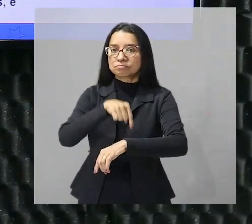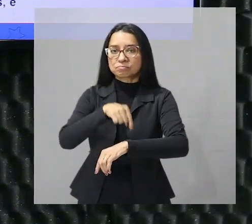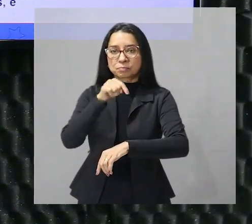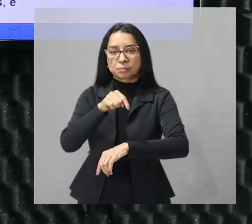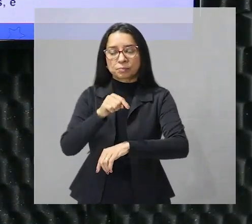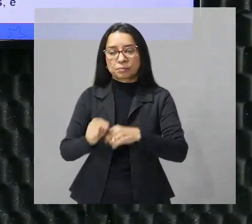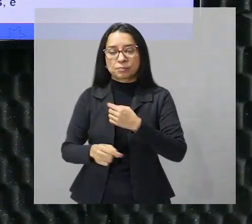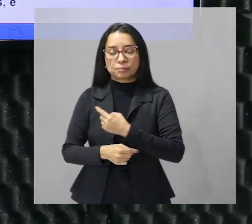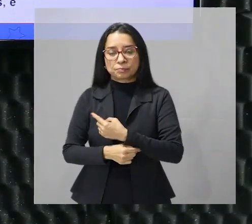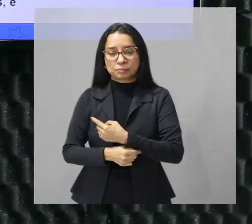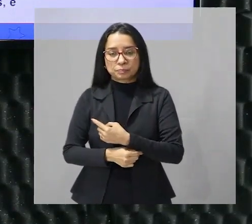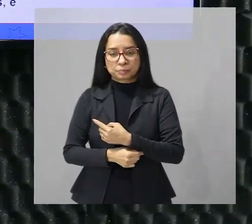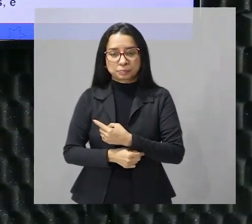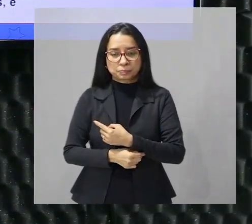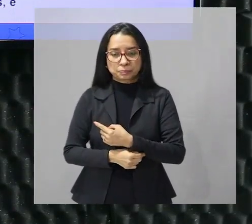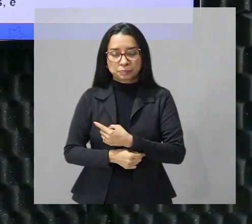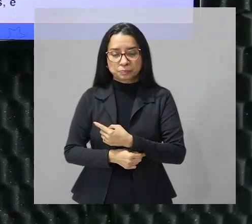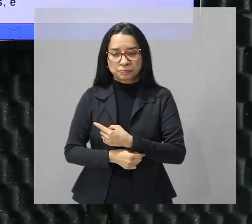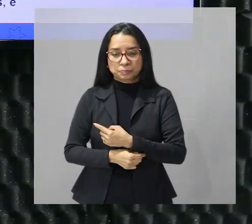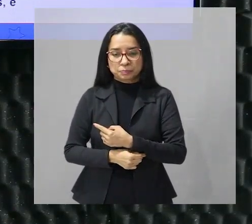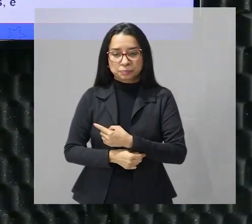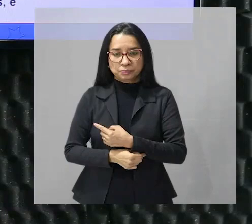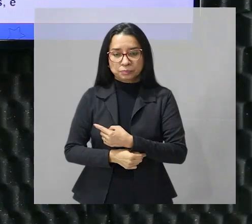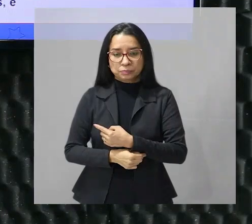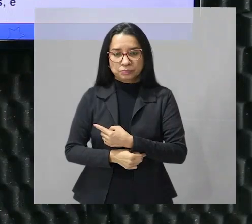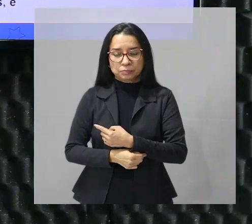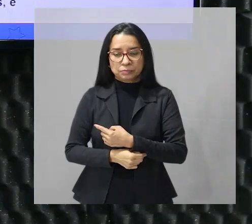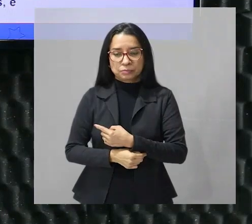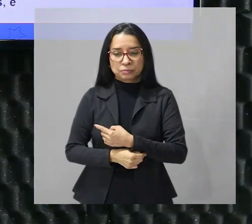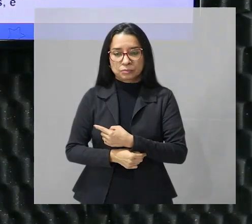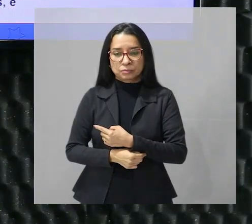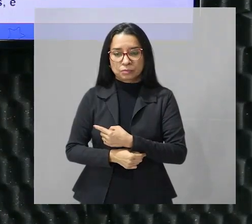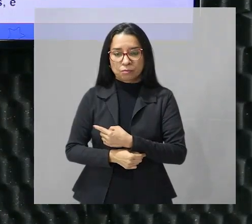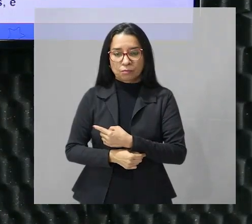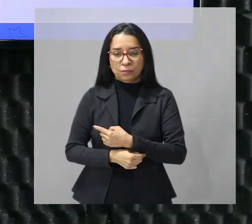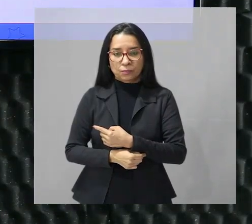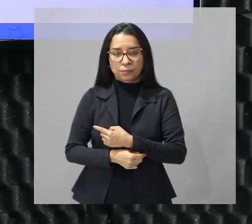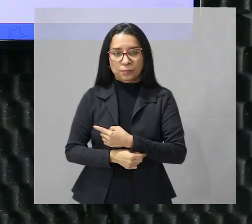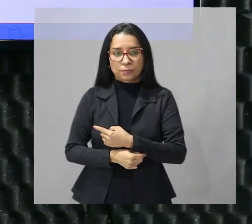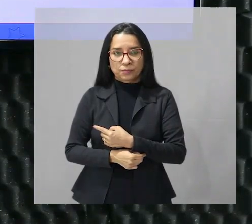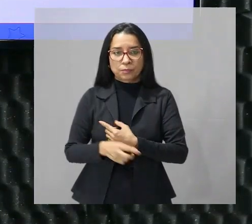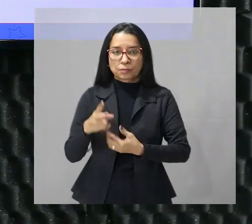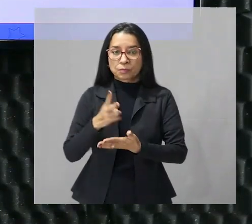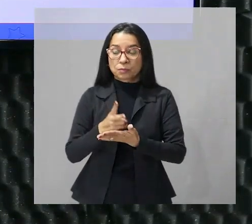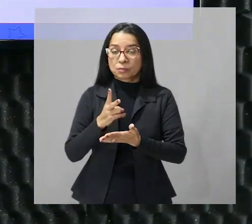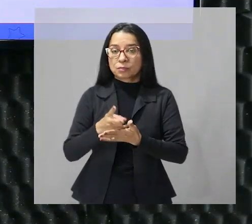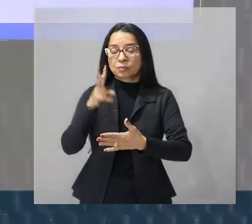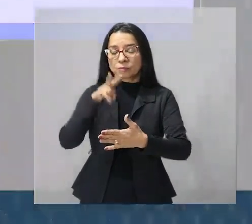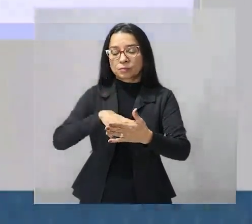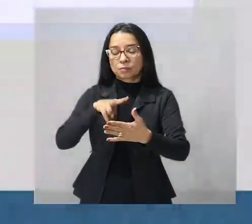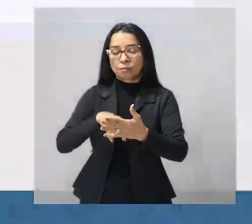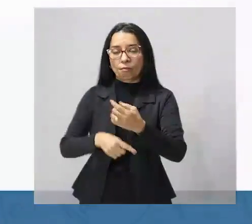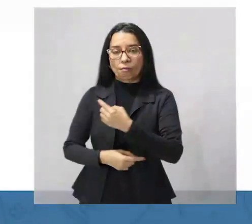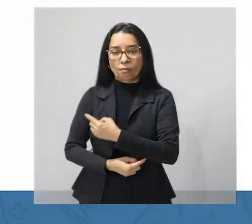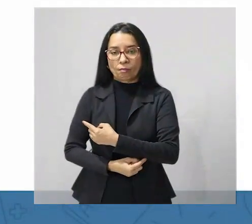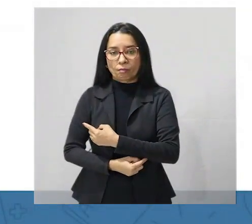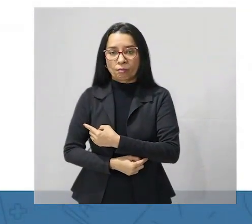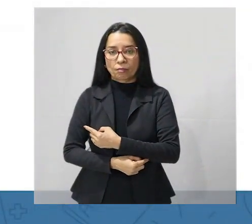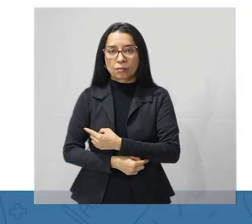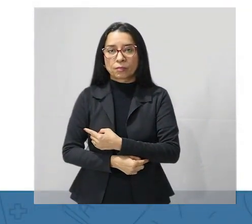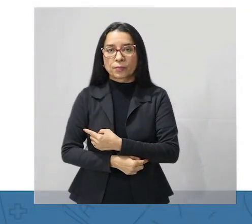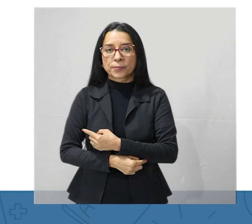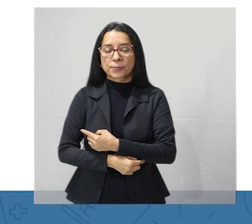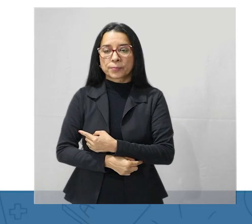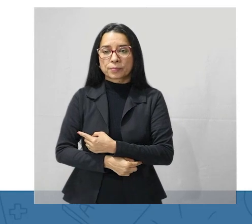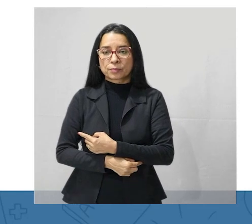para espaço em metros e para tempo em segundos. Vamos continuar a leitura. De acordo com